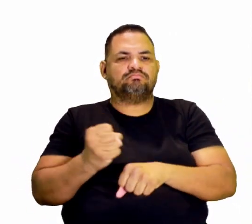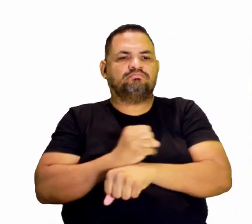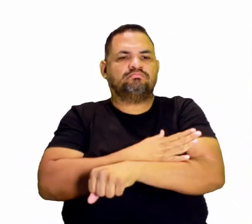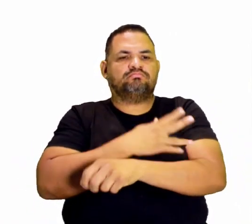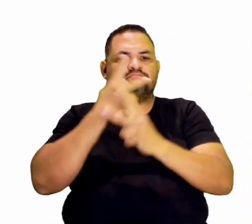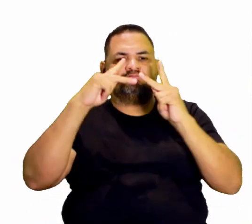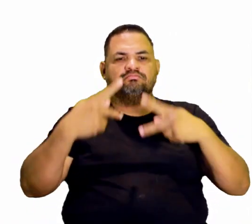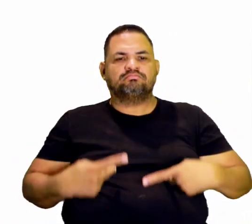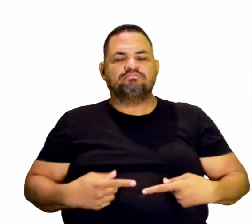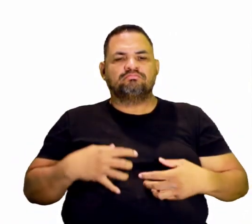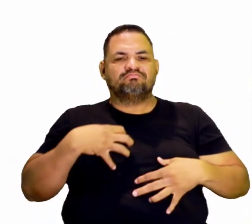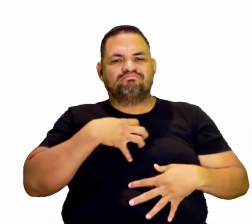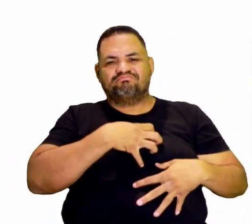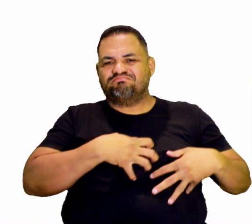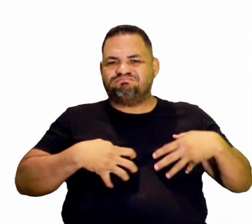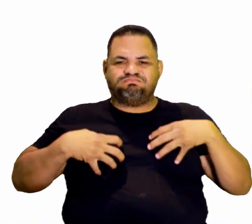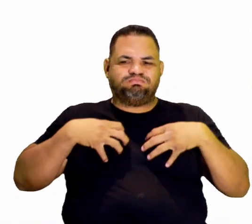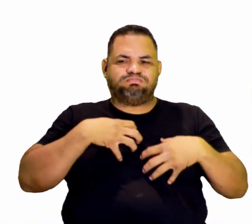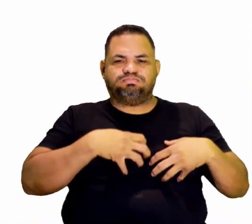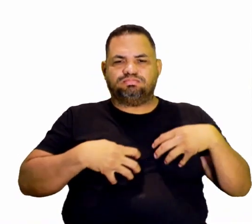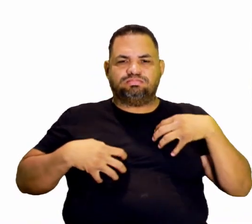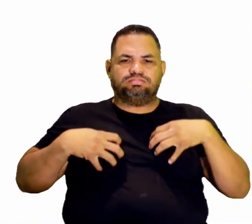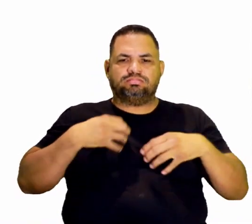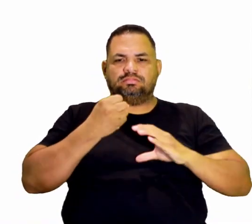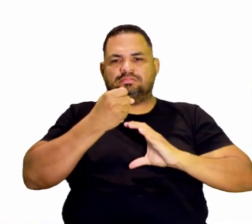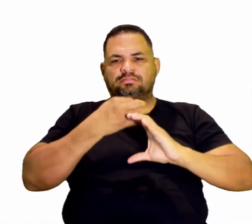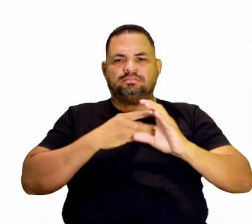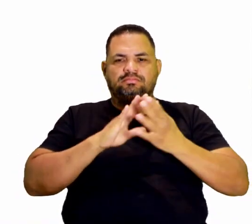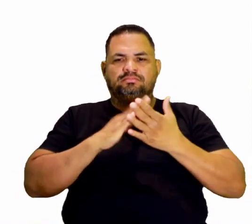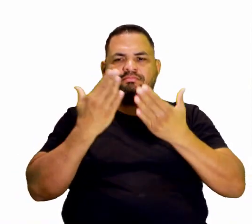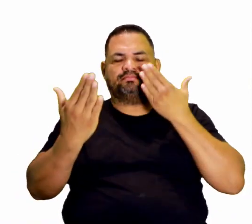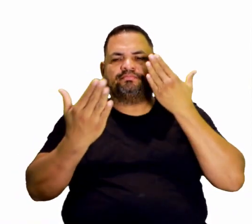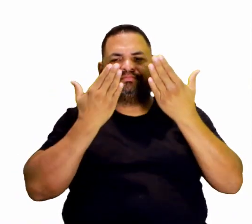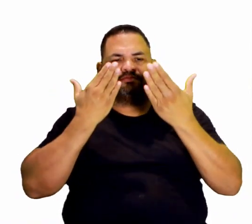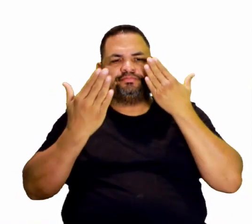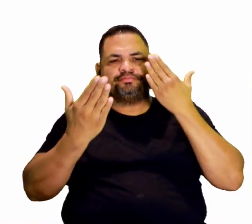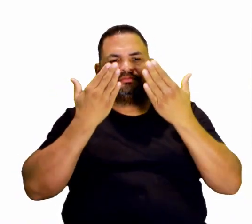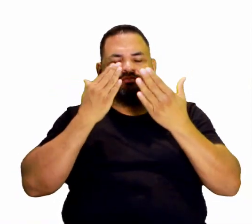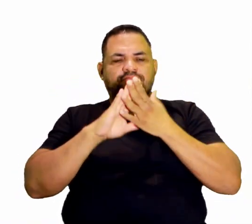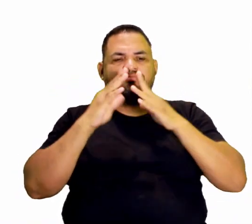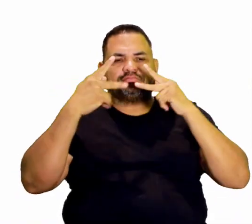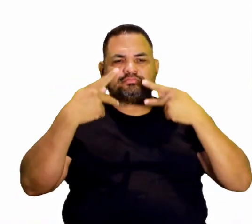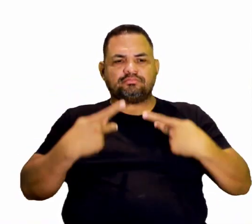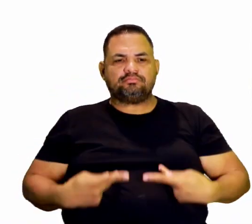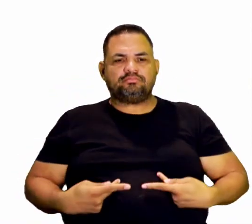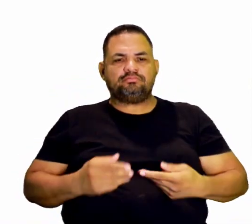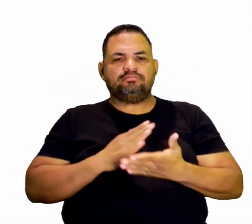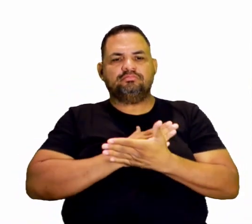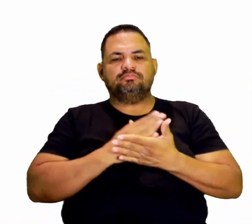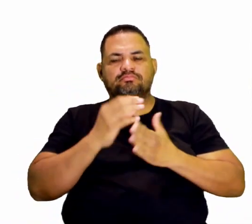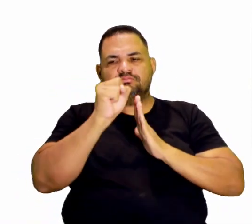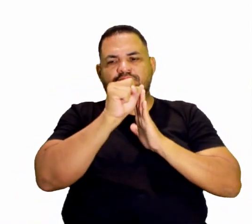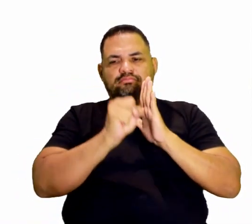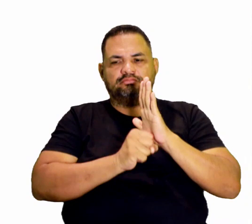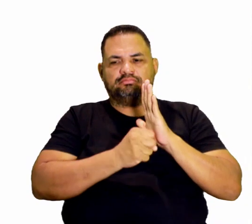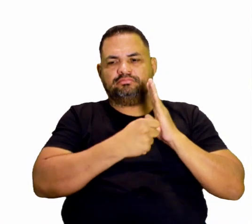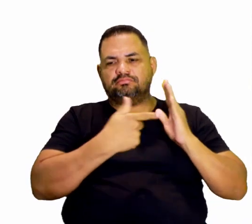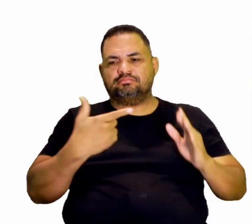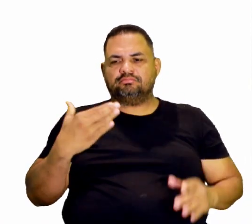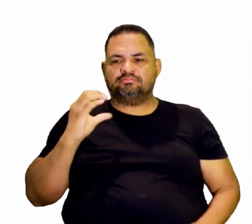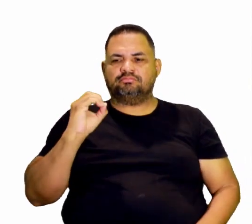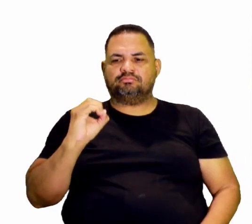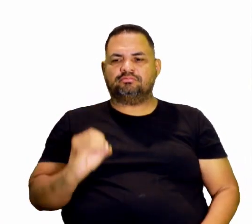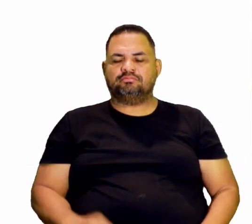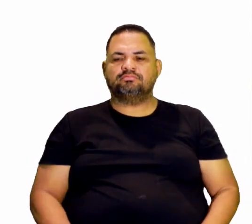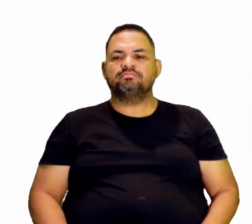emoções humanas e as angústias que caracterizavam psicologicamente o homem no início